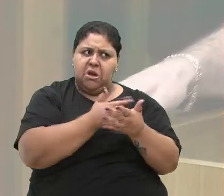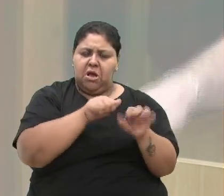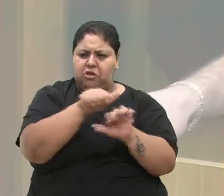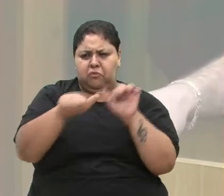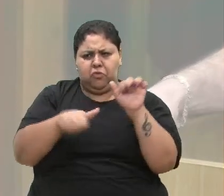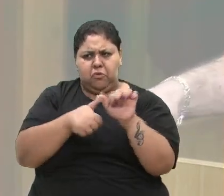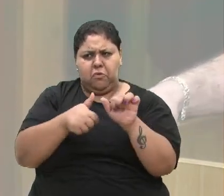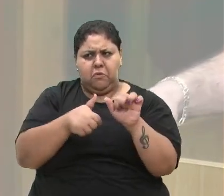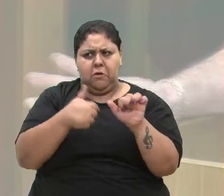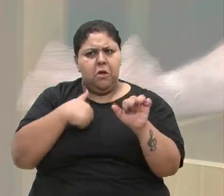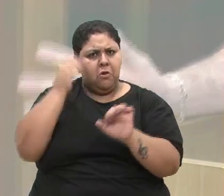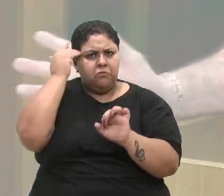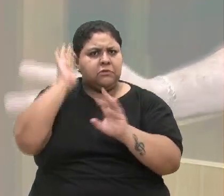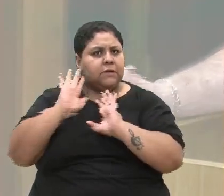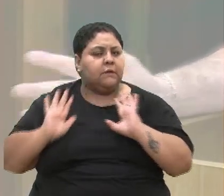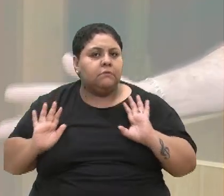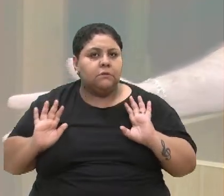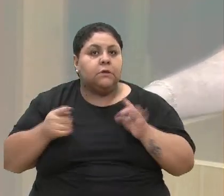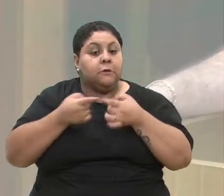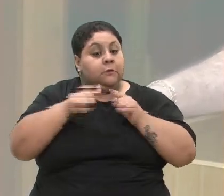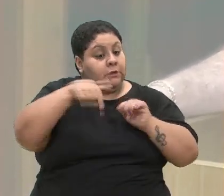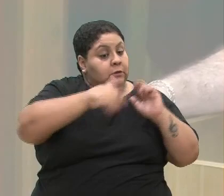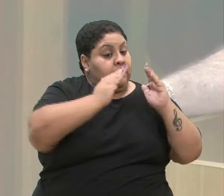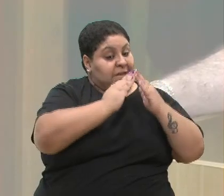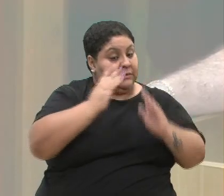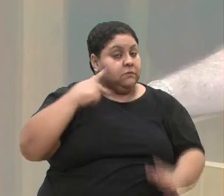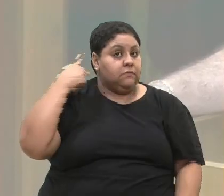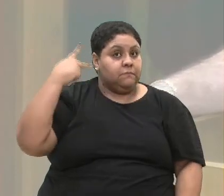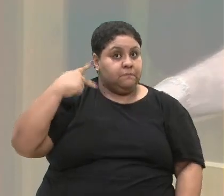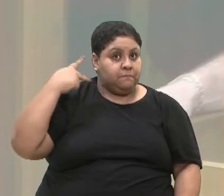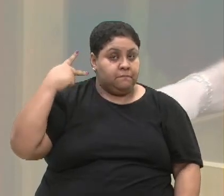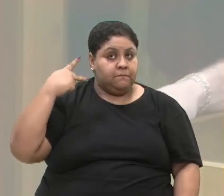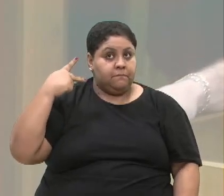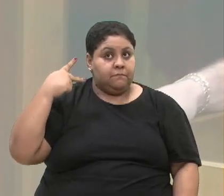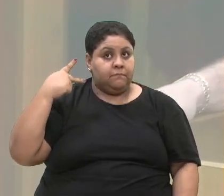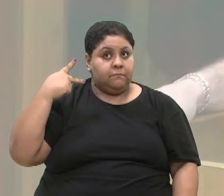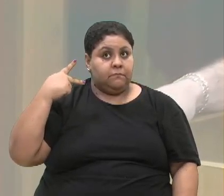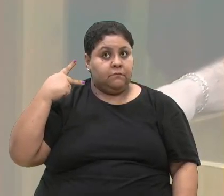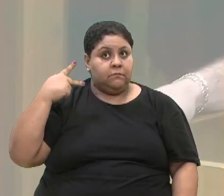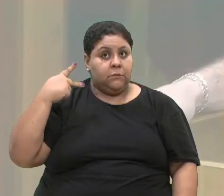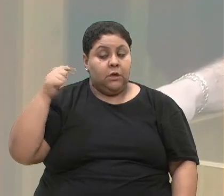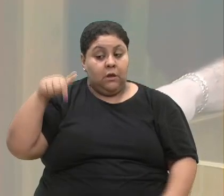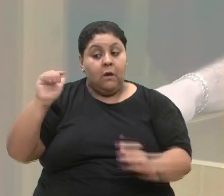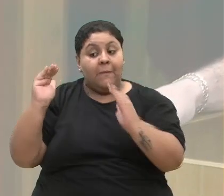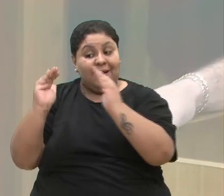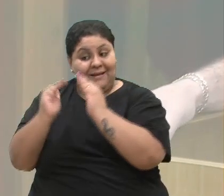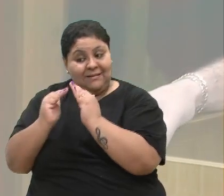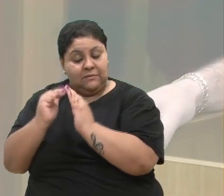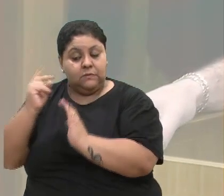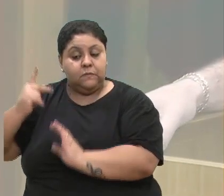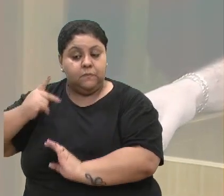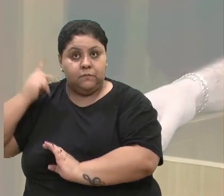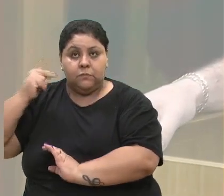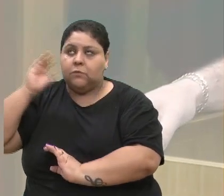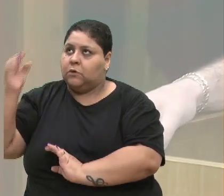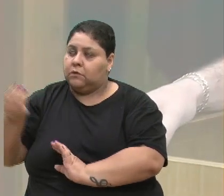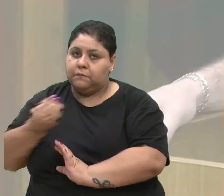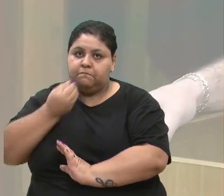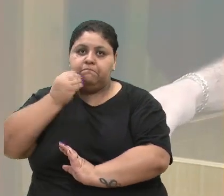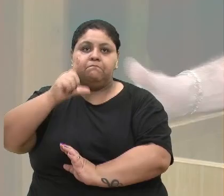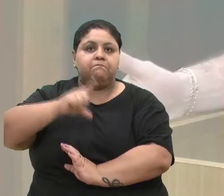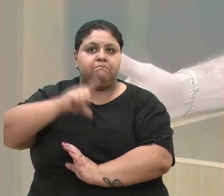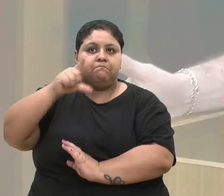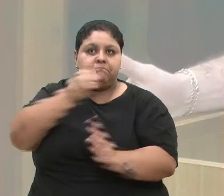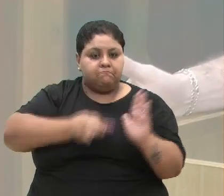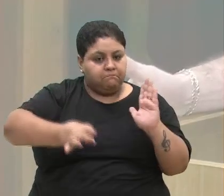estou sabendo. Mas aqui é uma casa política. Sendo uma casa política, obviamente temos